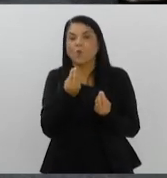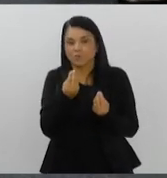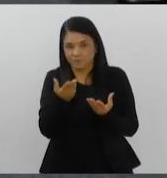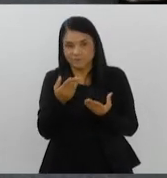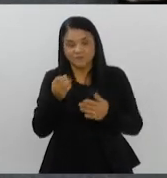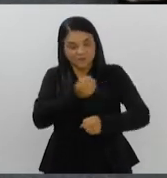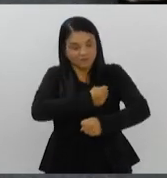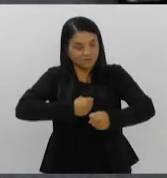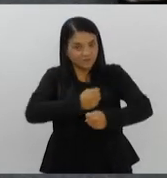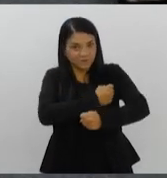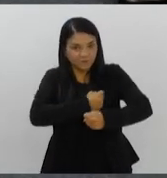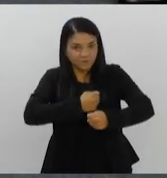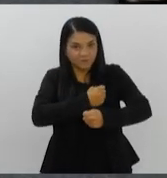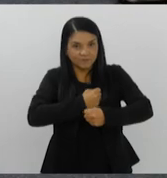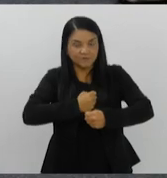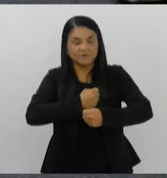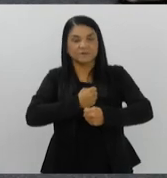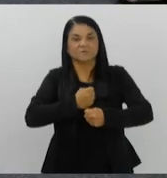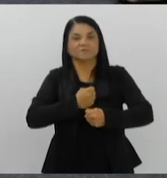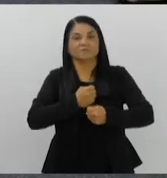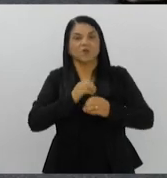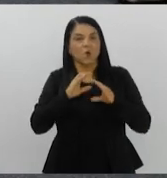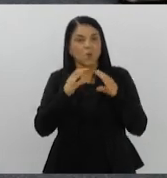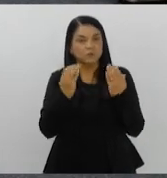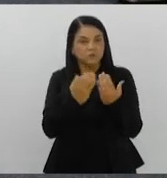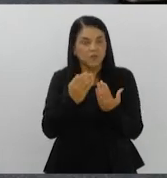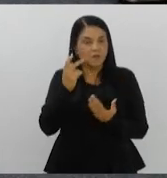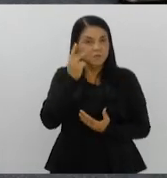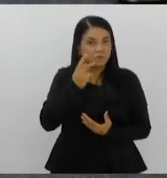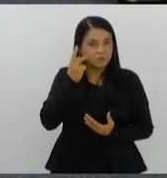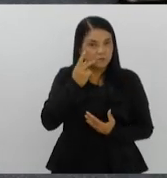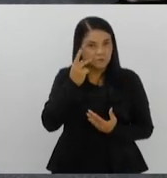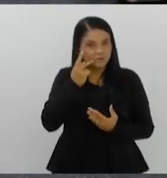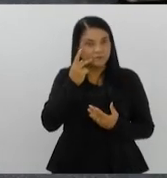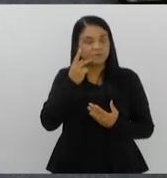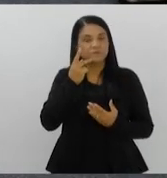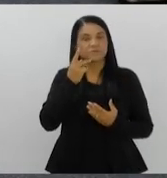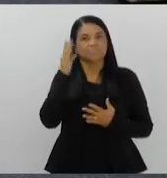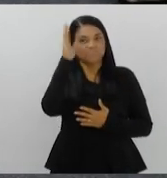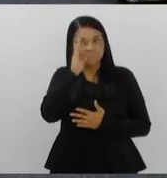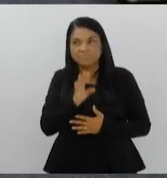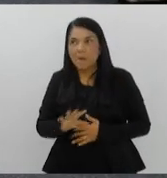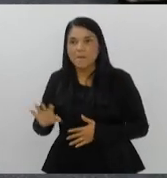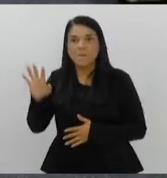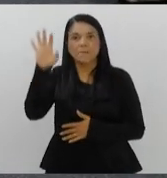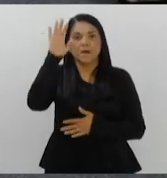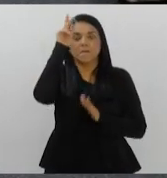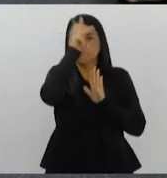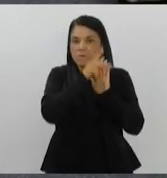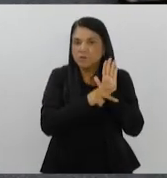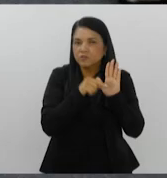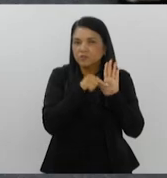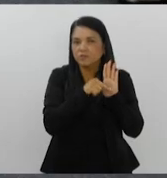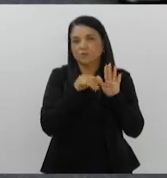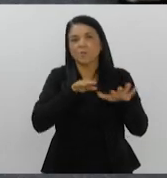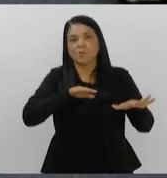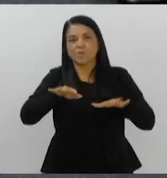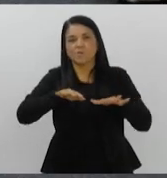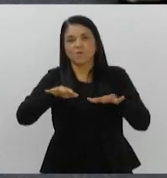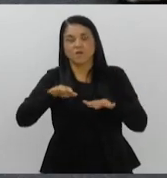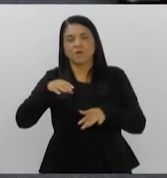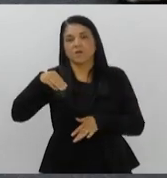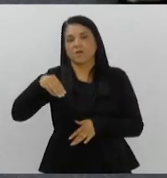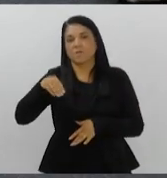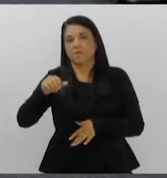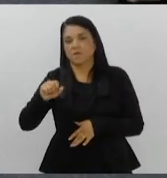cozinhas comunitárias, que em âmbito nacional, as cozinhas solidárias, um projeto do movimento MTST que